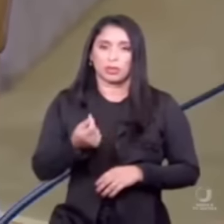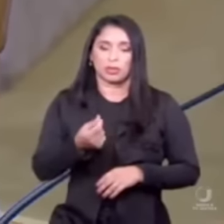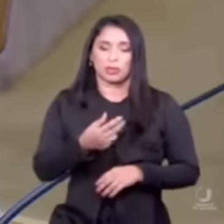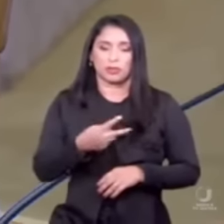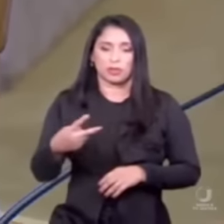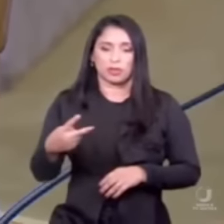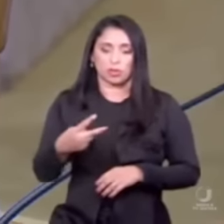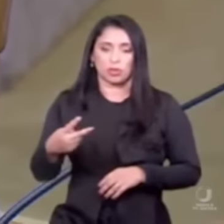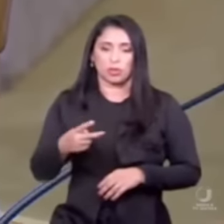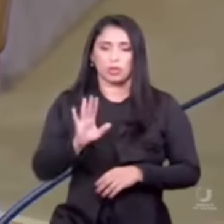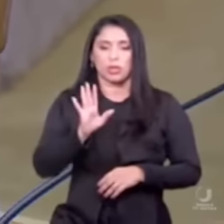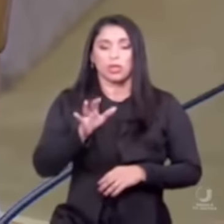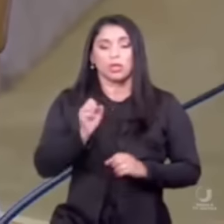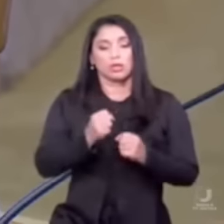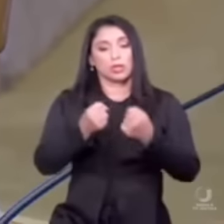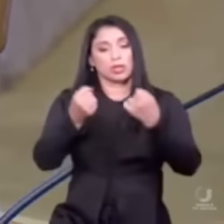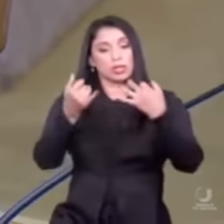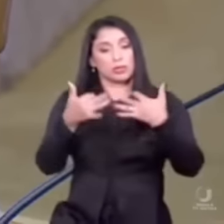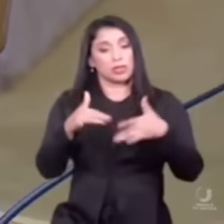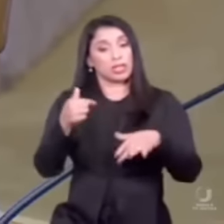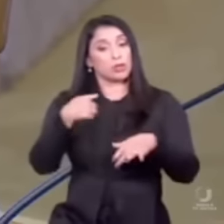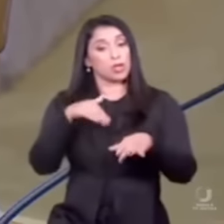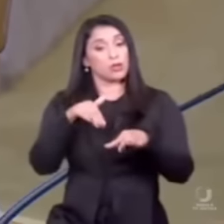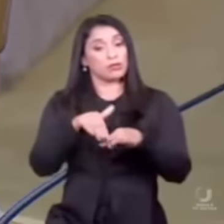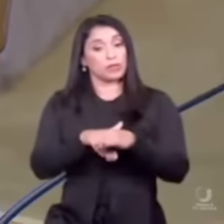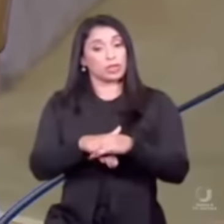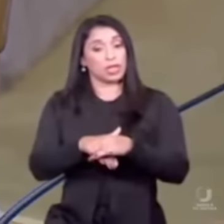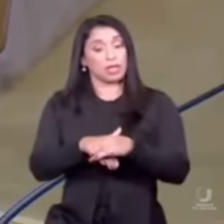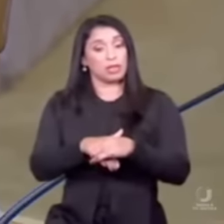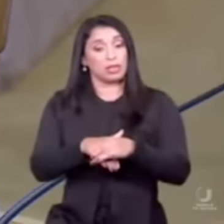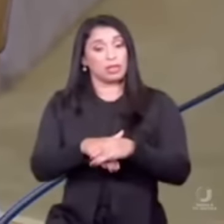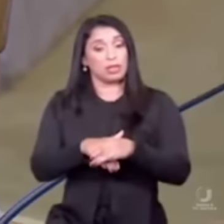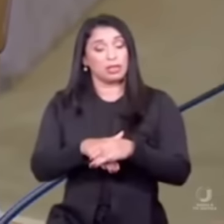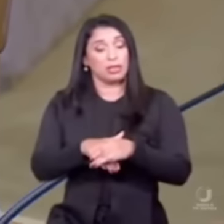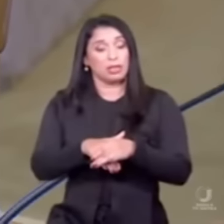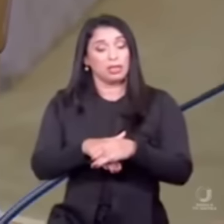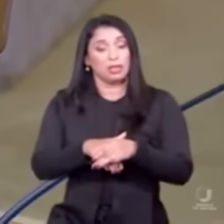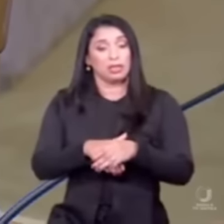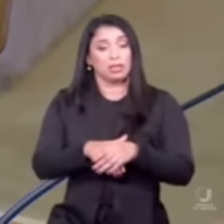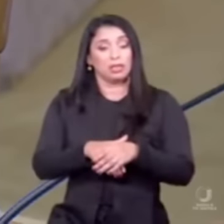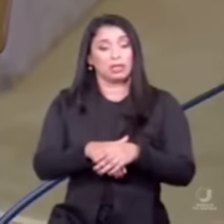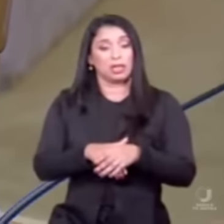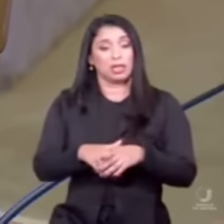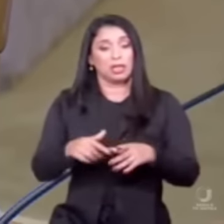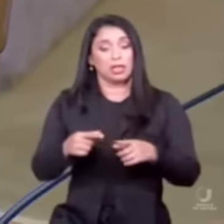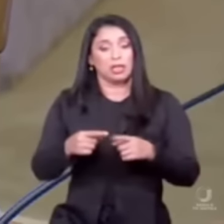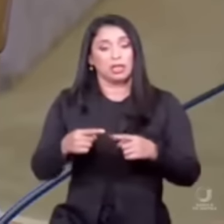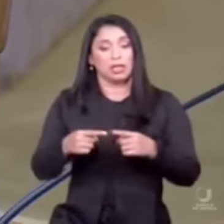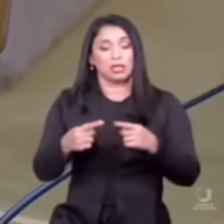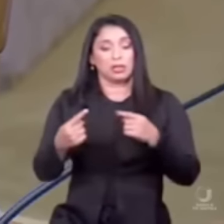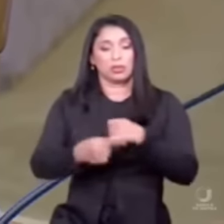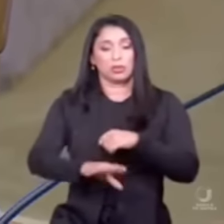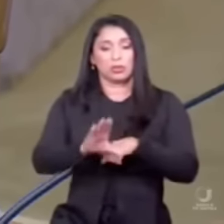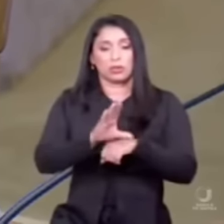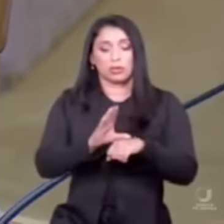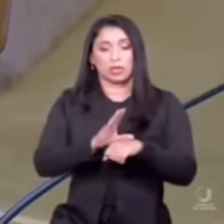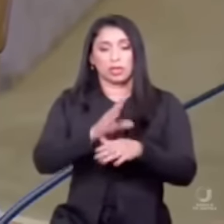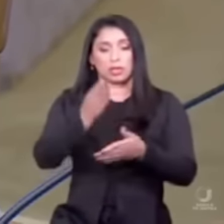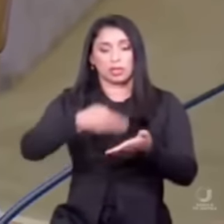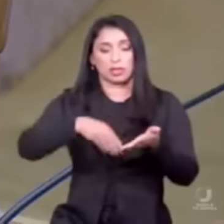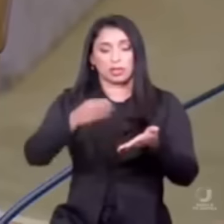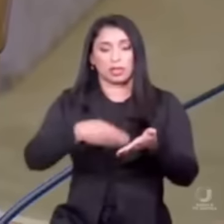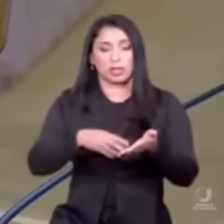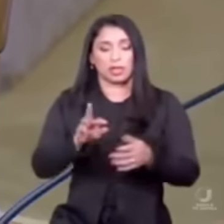2022. Só um esclarecimento: eu votei no sentido da invalidade constitucional da norma, eu